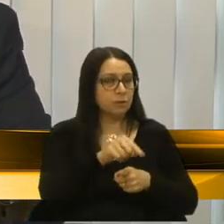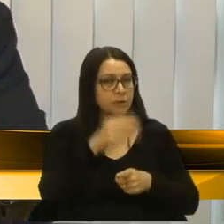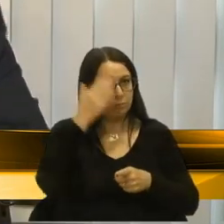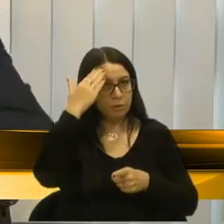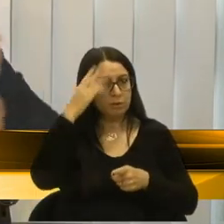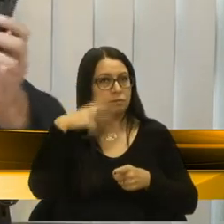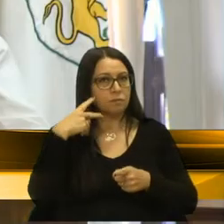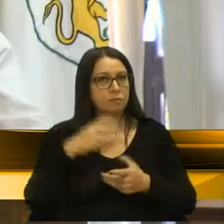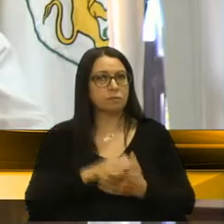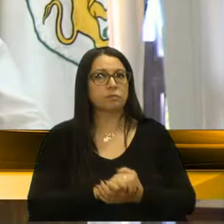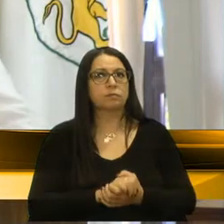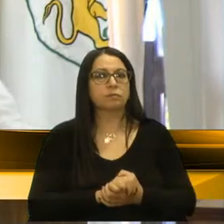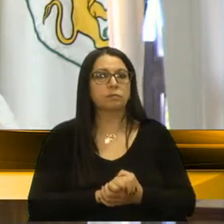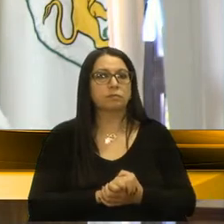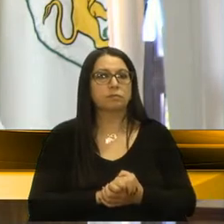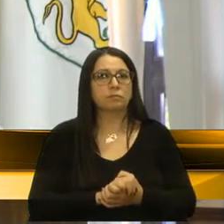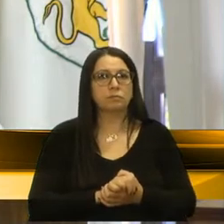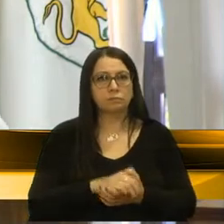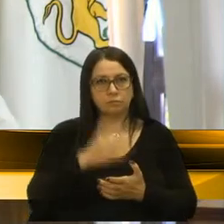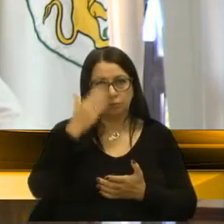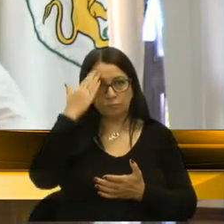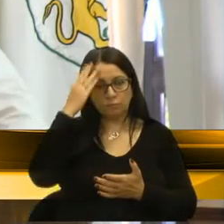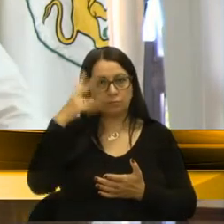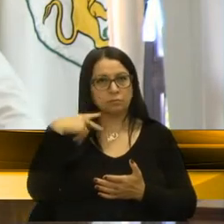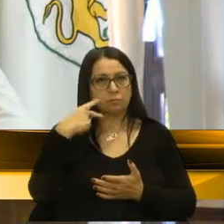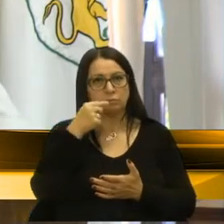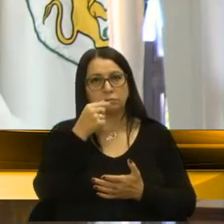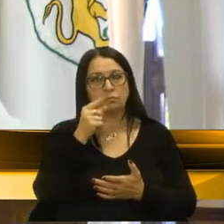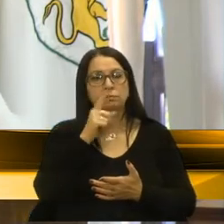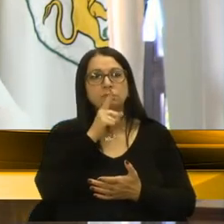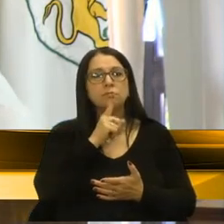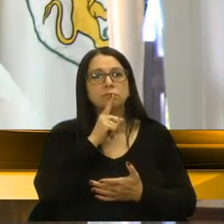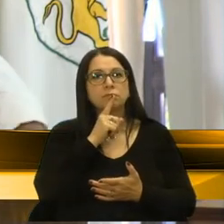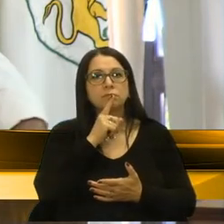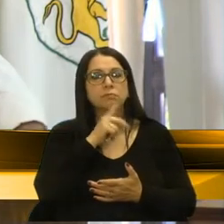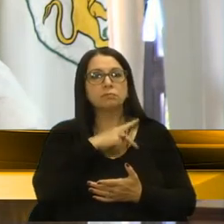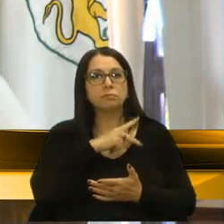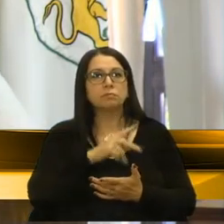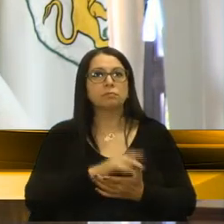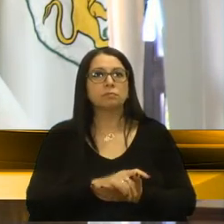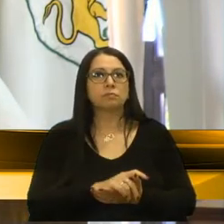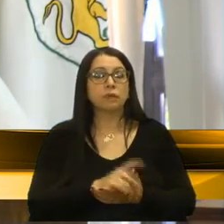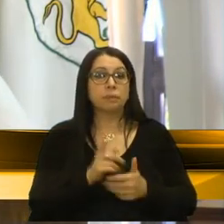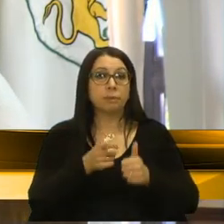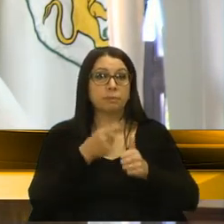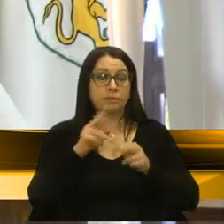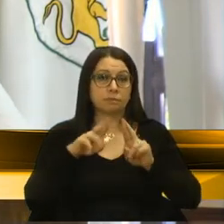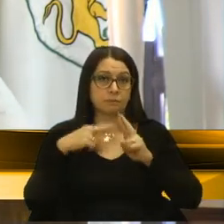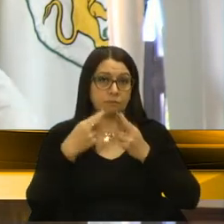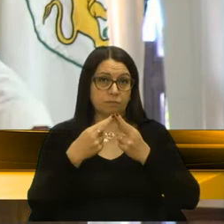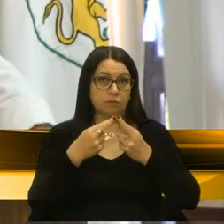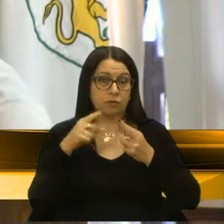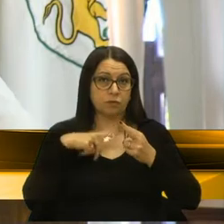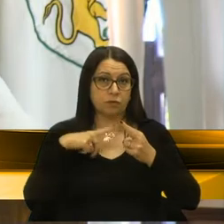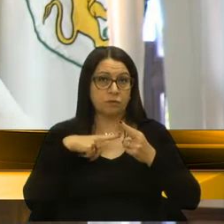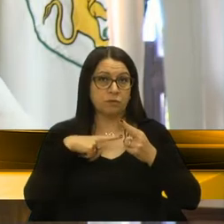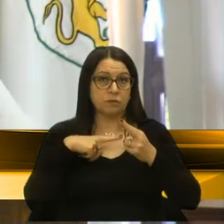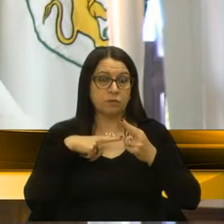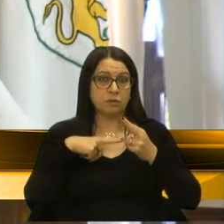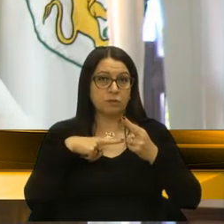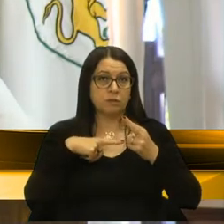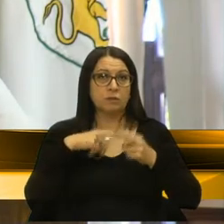vereador. Obrigado, vereador Alberto. Senhor presidente, na primeira sessão que nós tivemos nesse